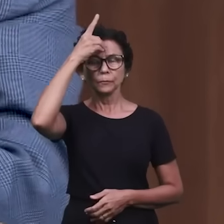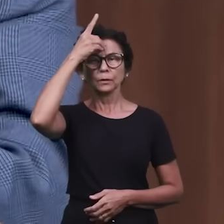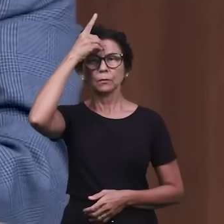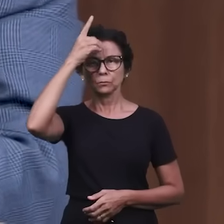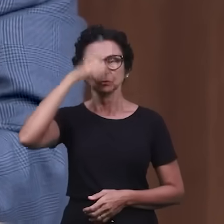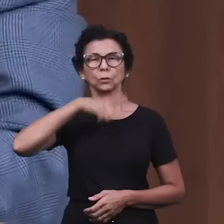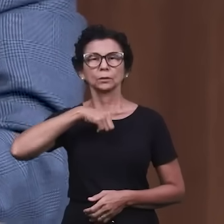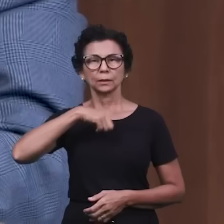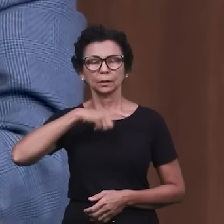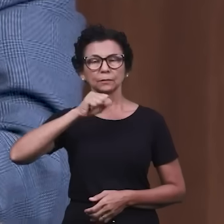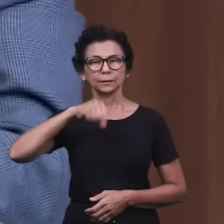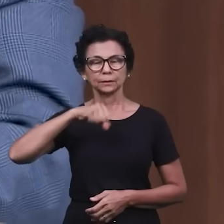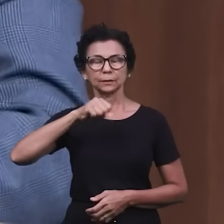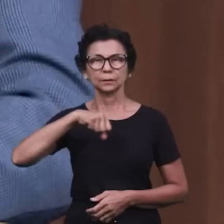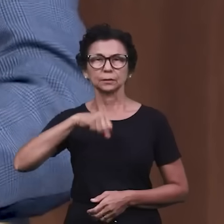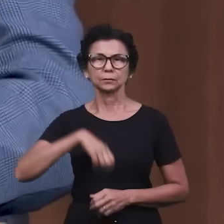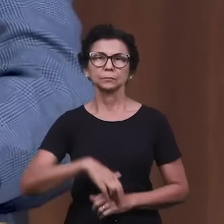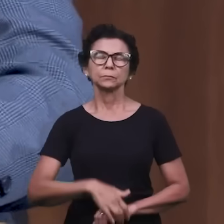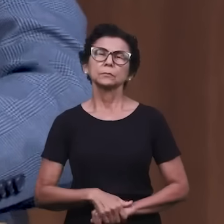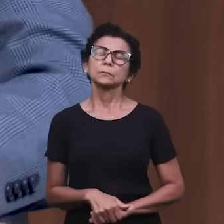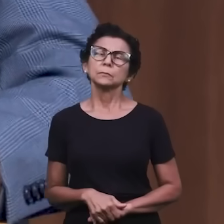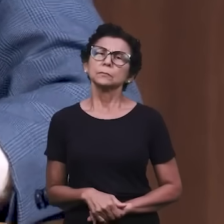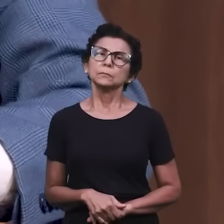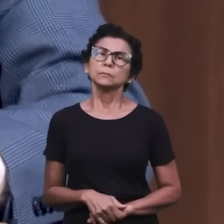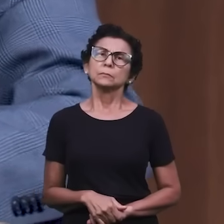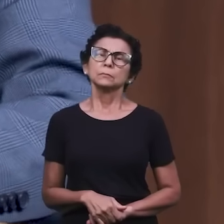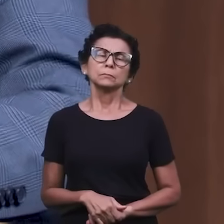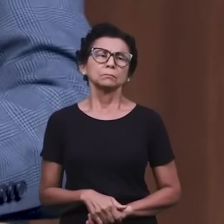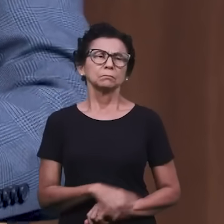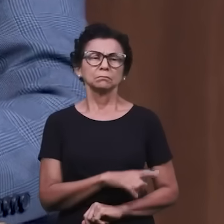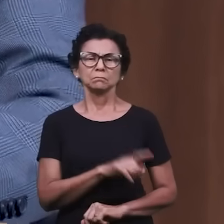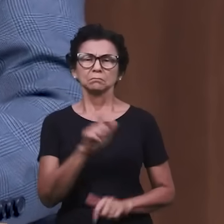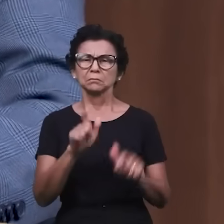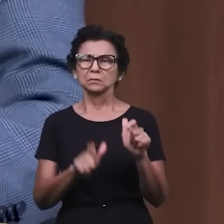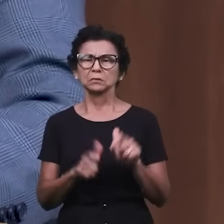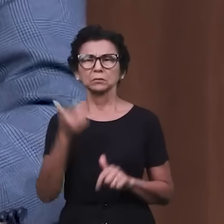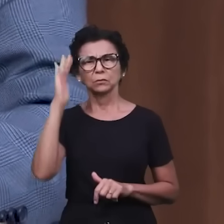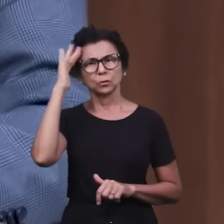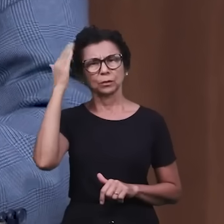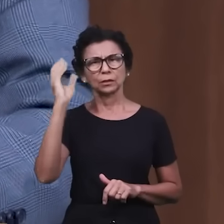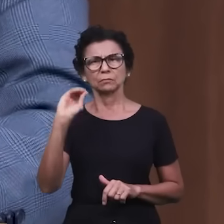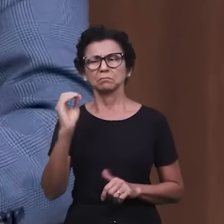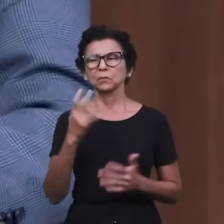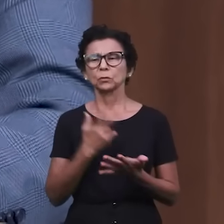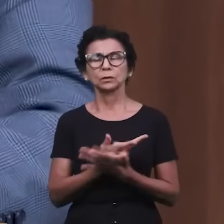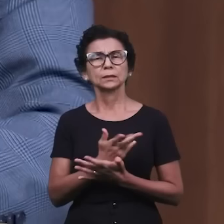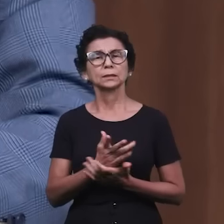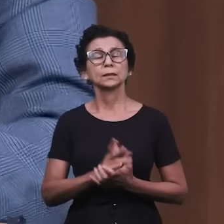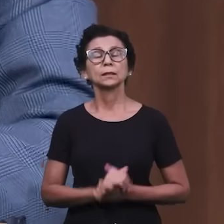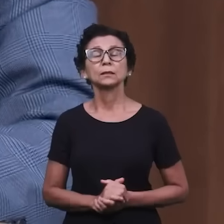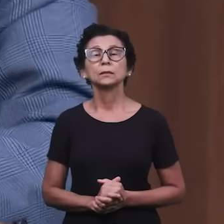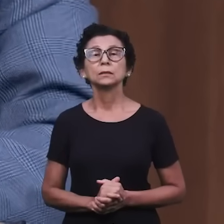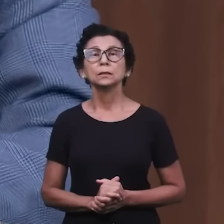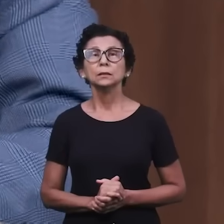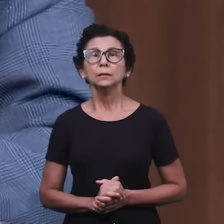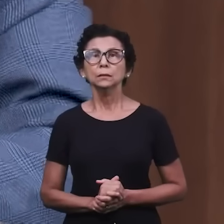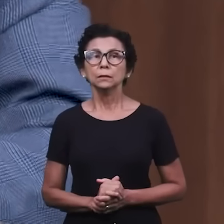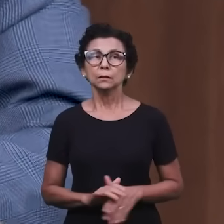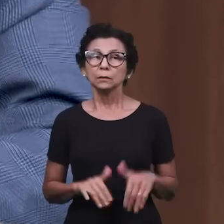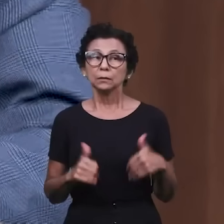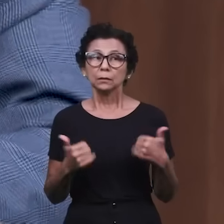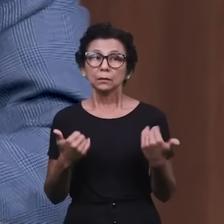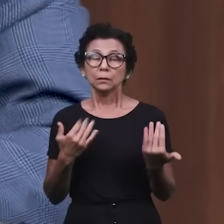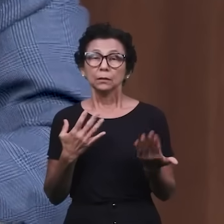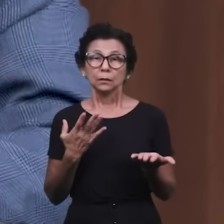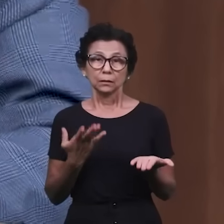vieram. Ninguém teve discernimento do que está acontecendo, o que você vai fazer? Aquele grupo, é por isso que é chamado de